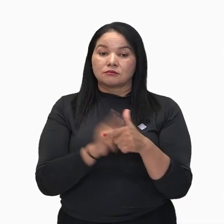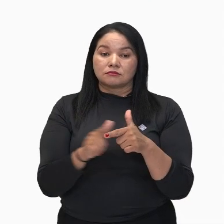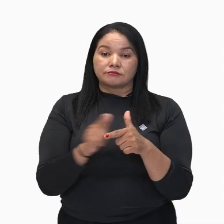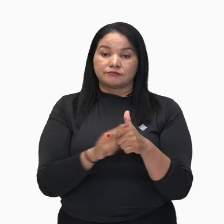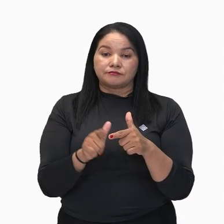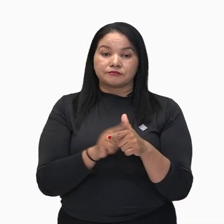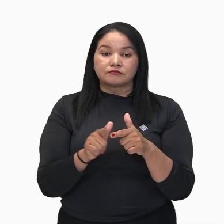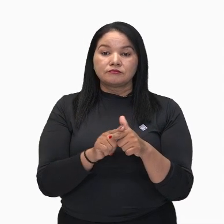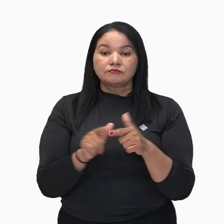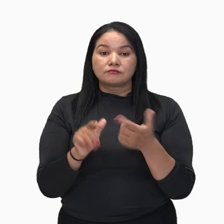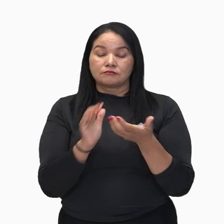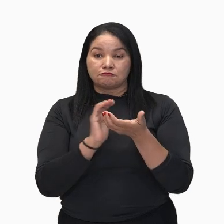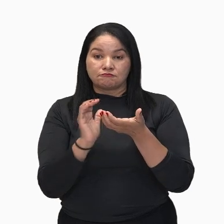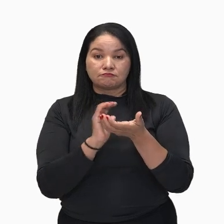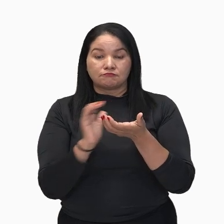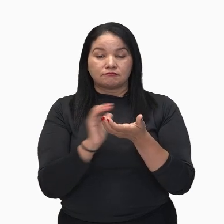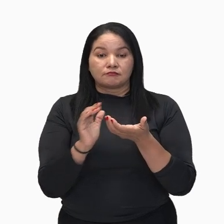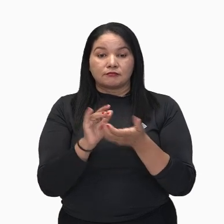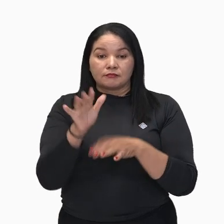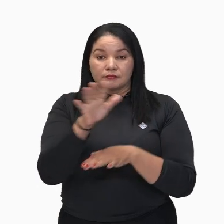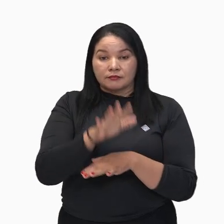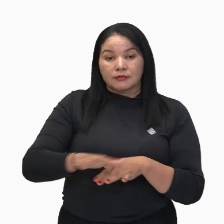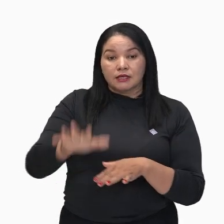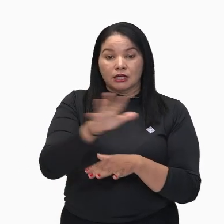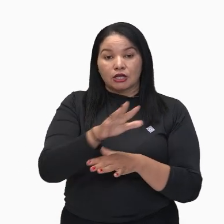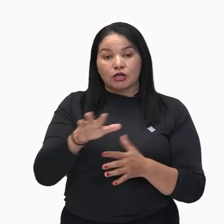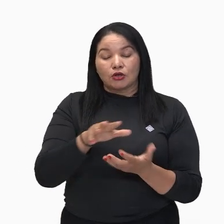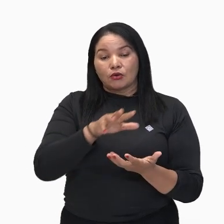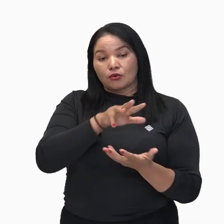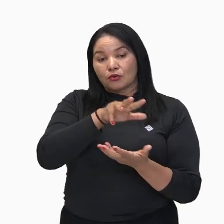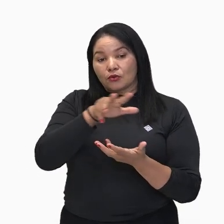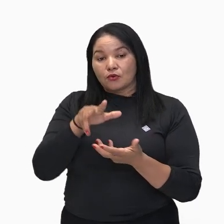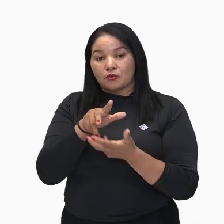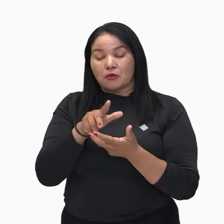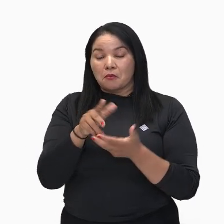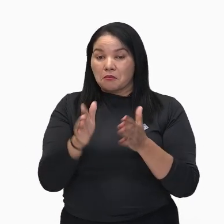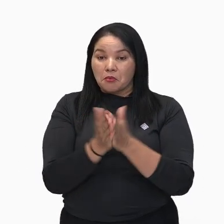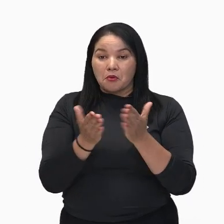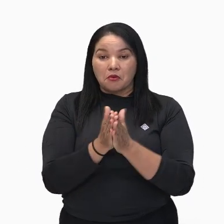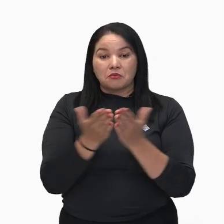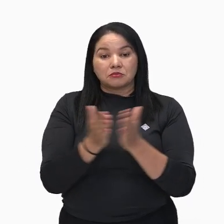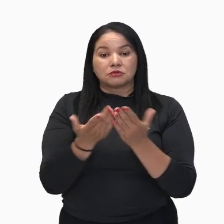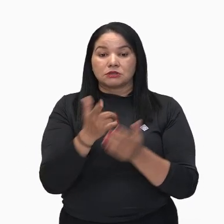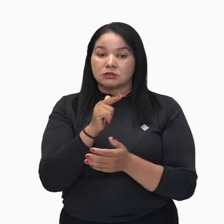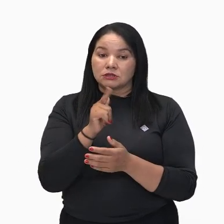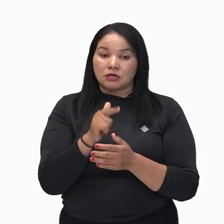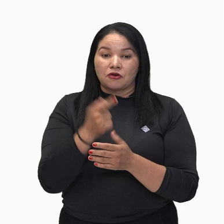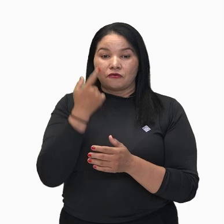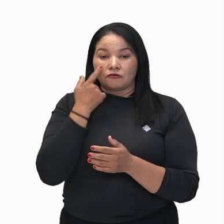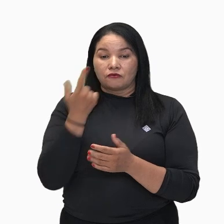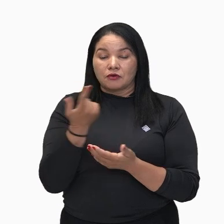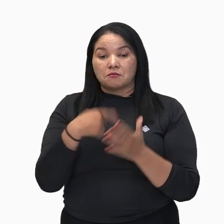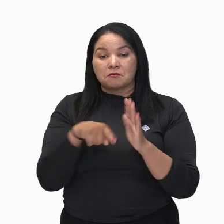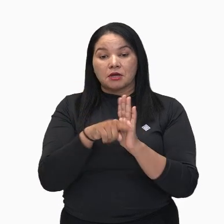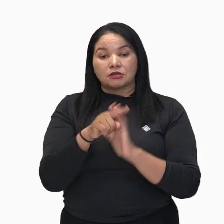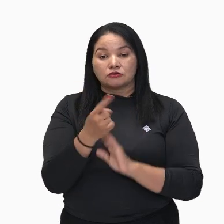o Oriente Médio, gente, é a região do globo mais pobre em água, que vai dispor aí de menos